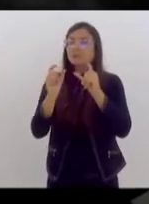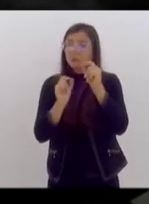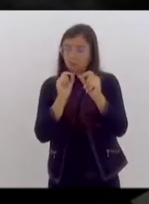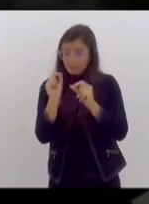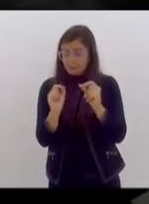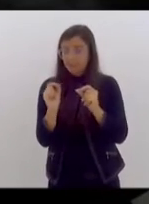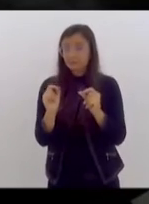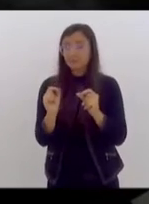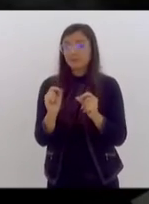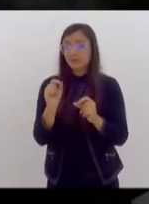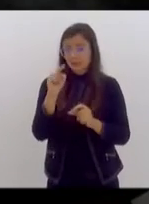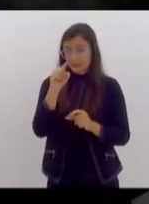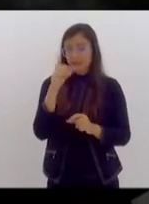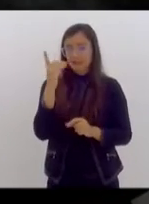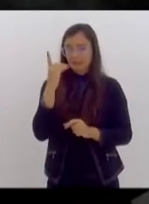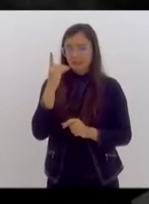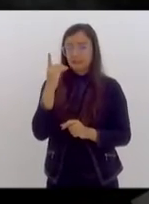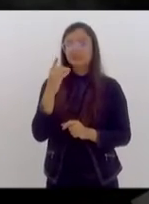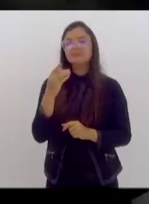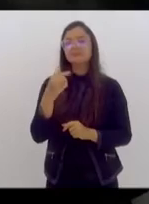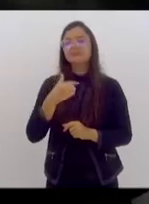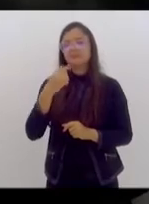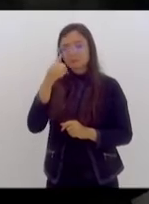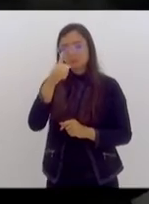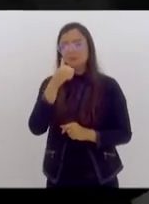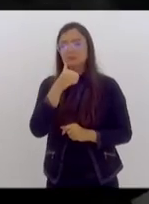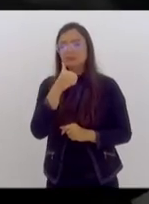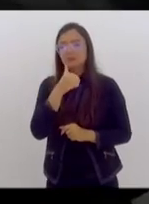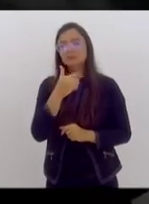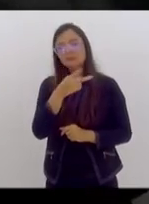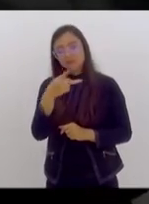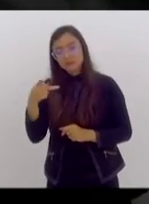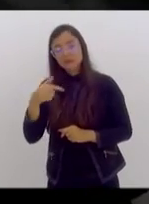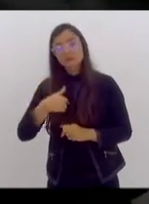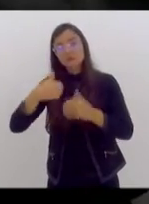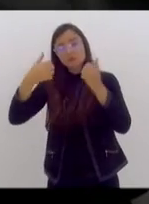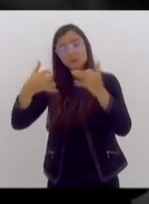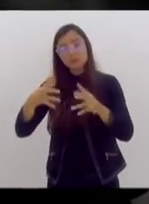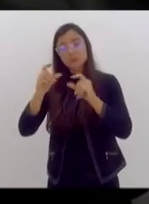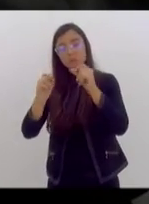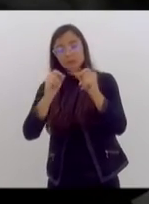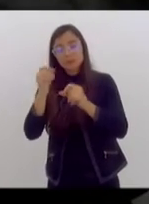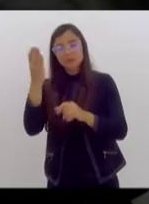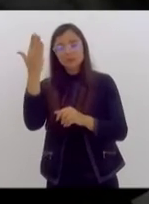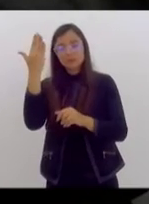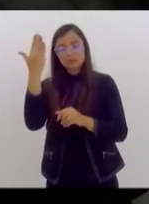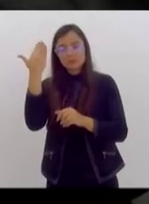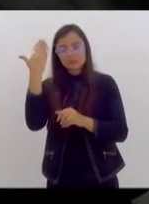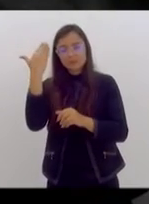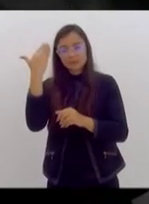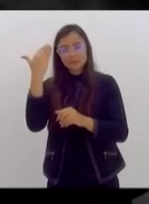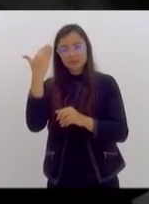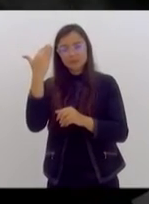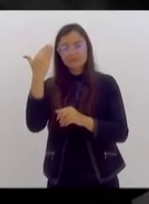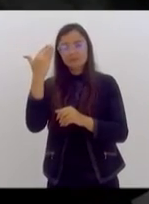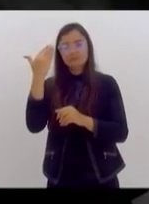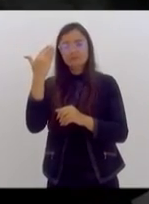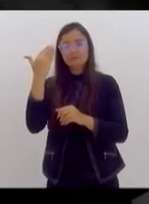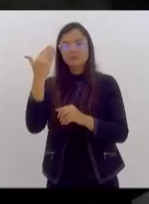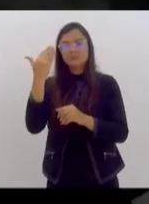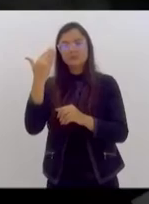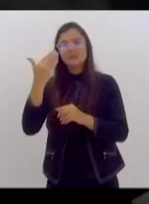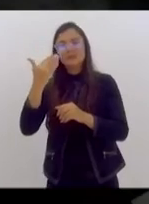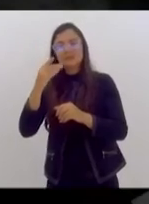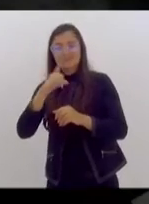o deputado agorinha eu julgo pertinente que no início da legislatura de 2023 né se